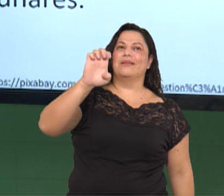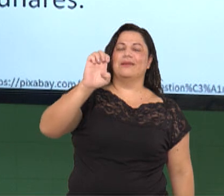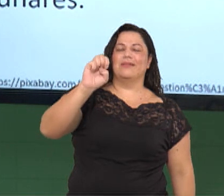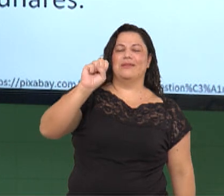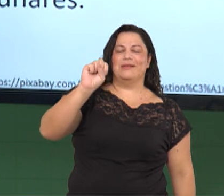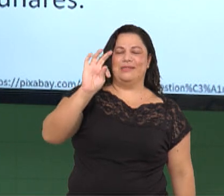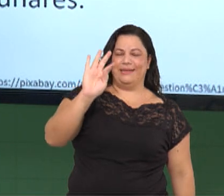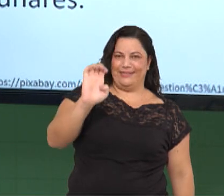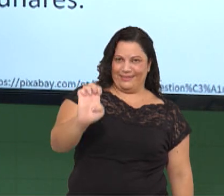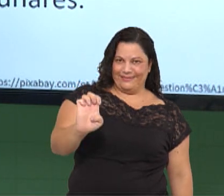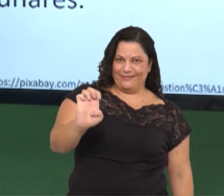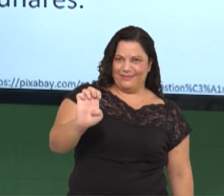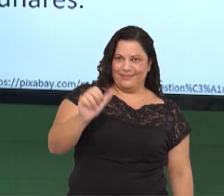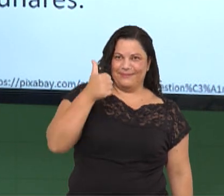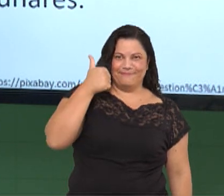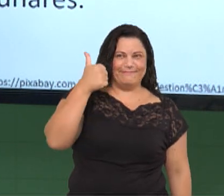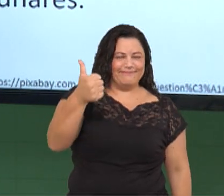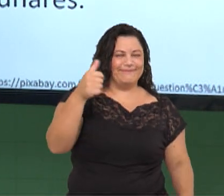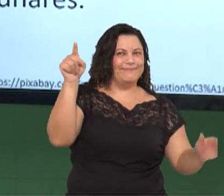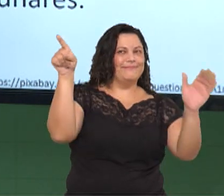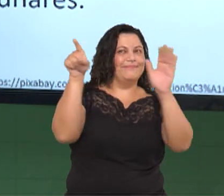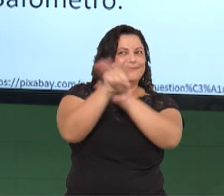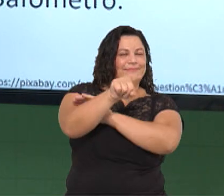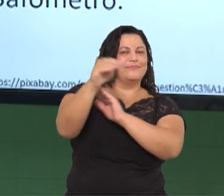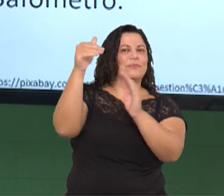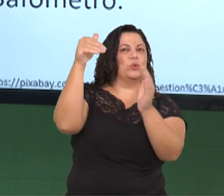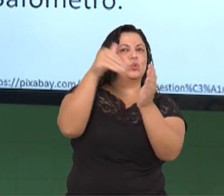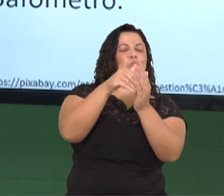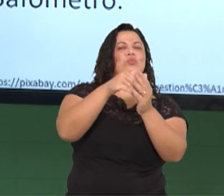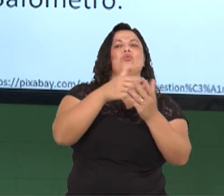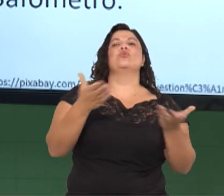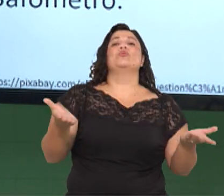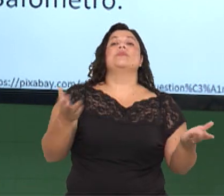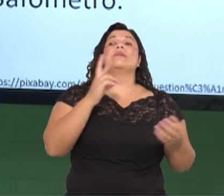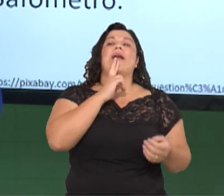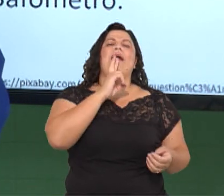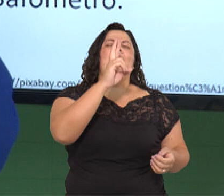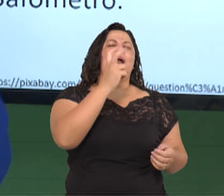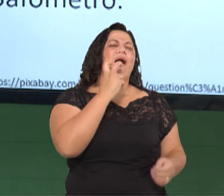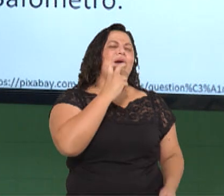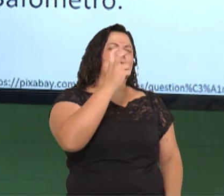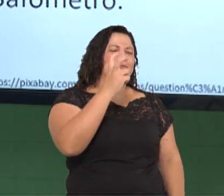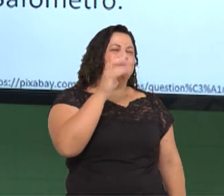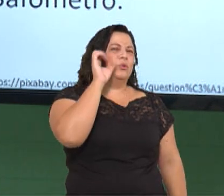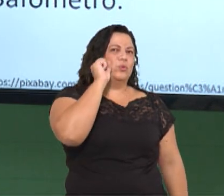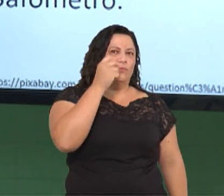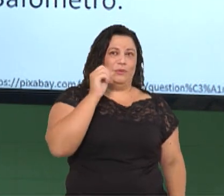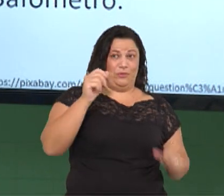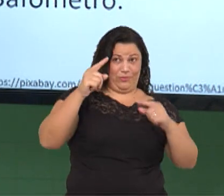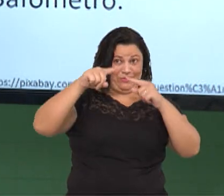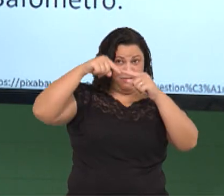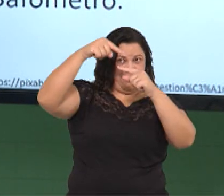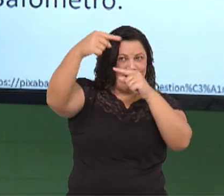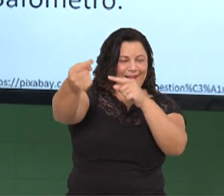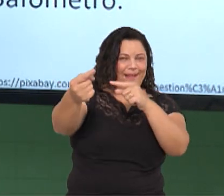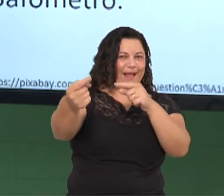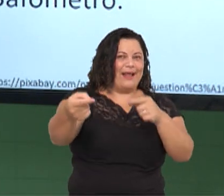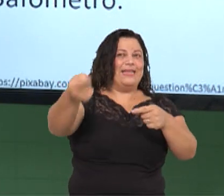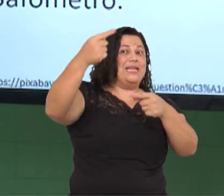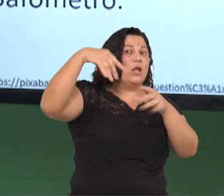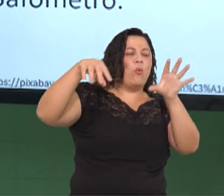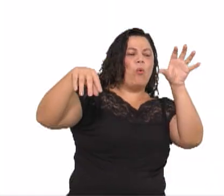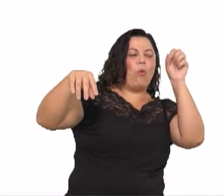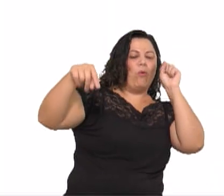celestes. Vamos para o nosso último quiz de hoje? Eu quero ver a resposta bem alto daqui a pouquinho do lado de lá e eu ouço do lado de